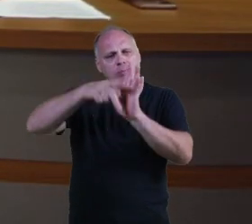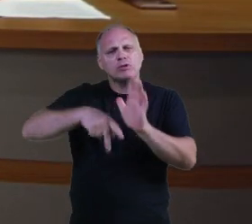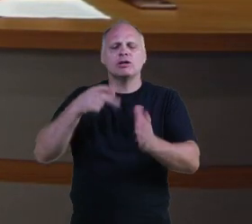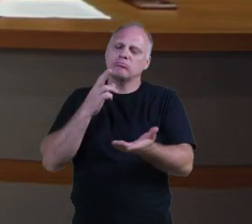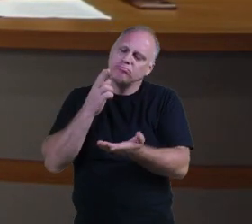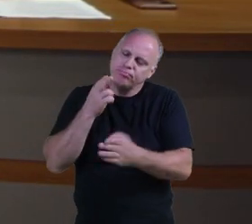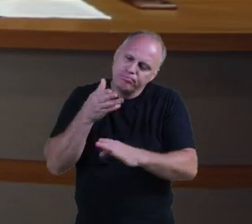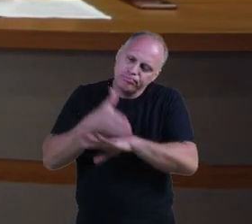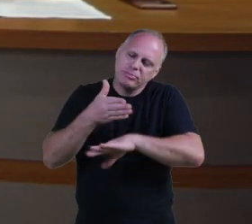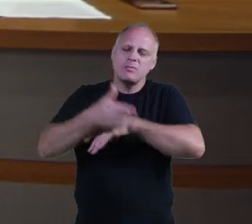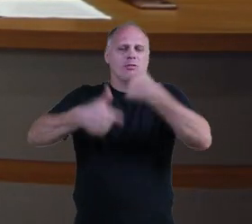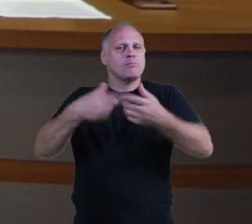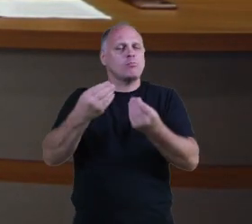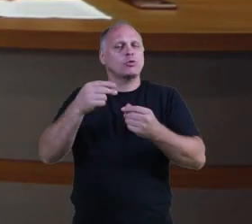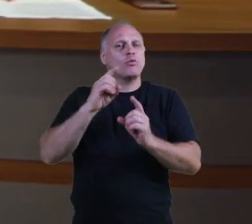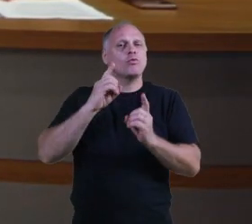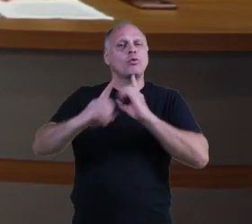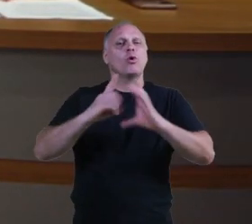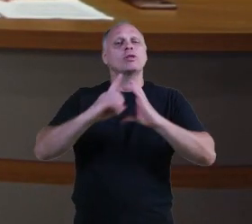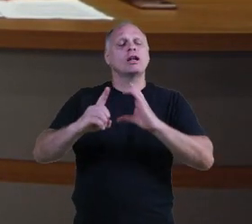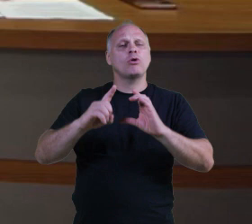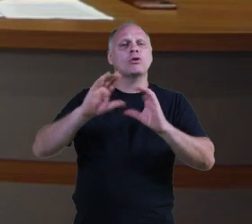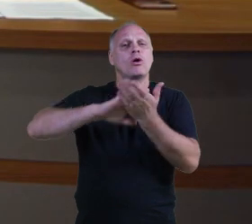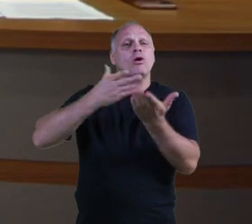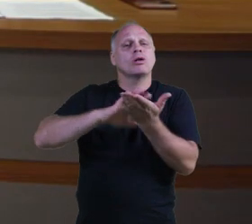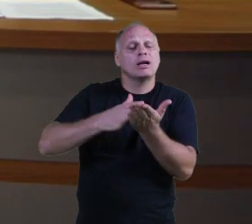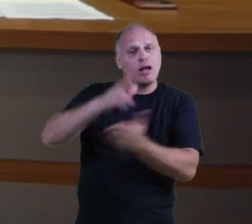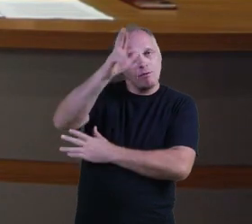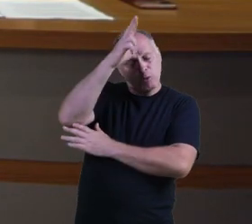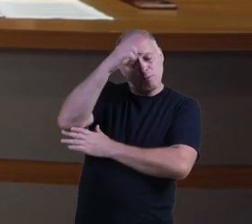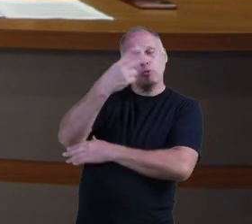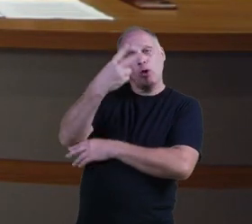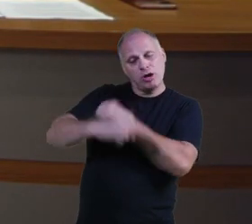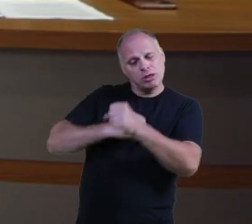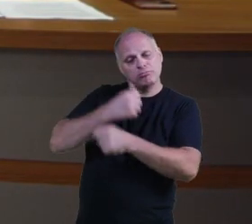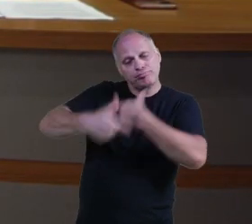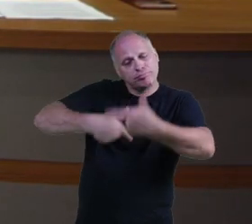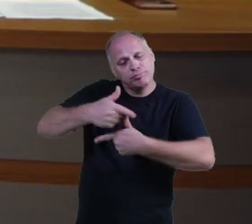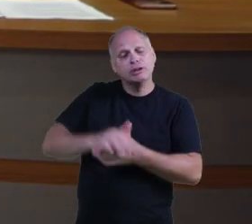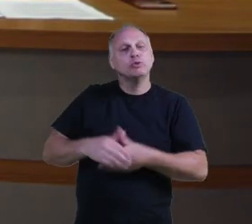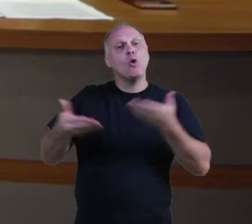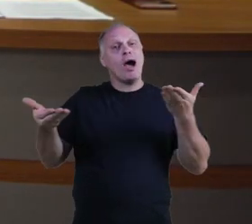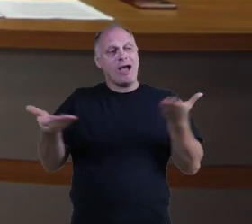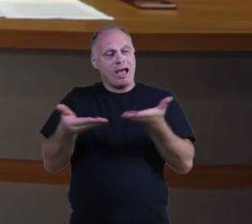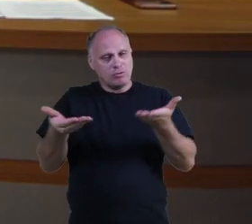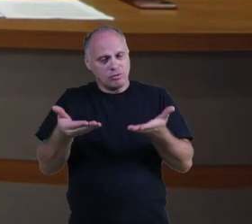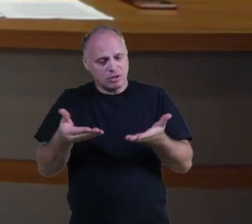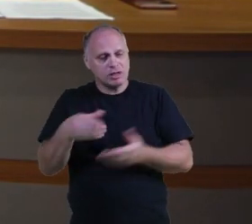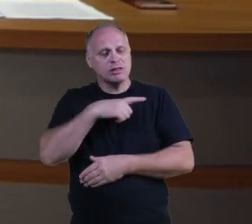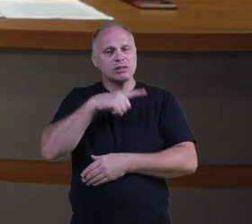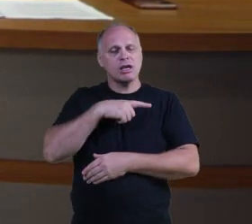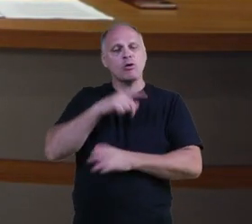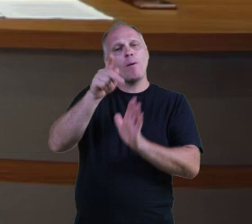temos aí. E como é que está sendo, né, as tuas atividades neste momento, Giovanni? Quais são os teus projetos, né? O que que tu